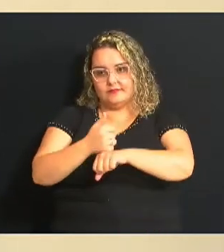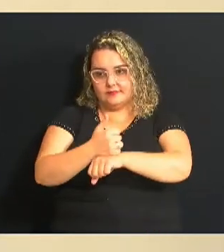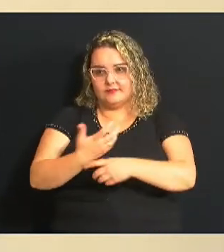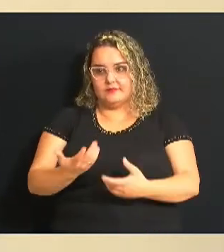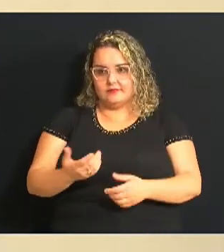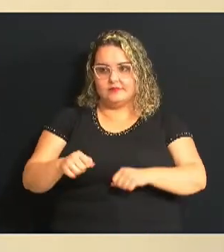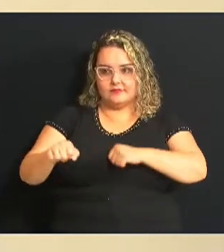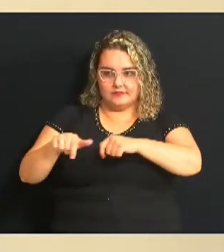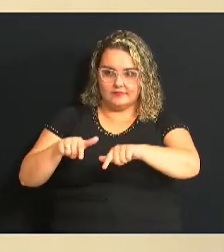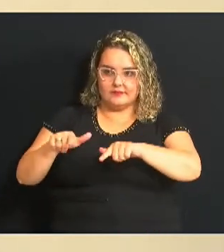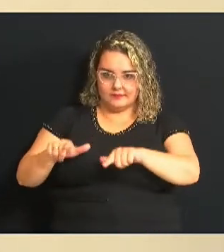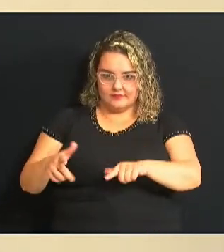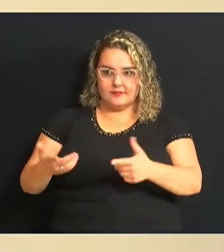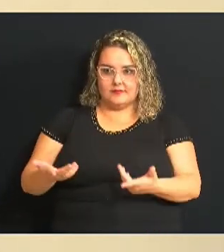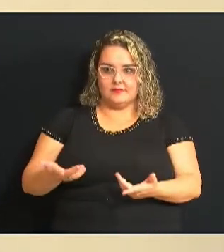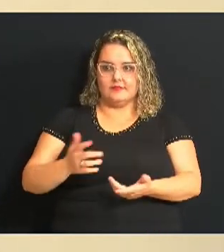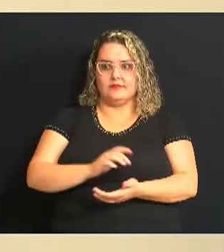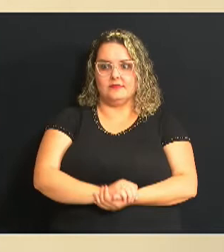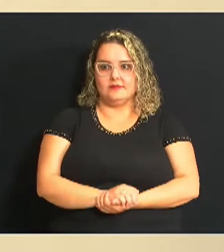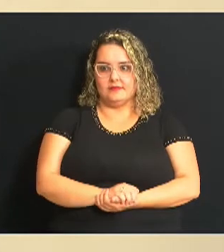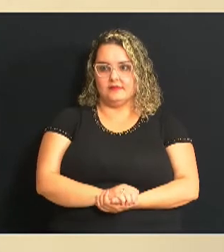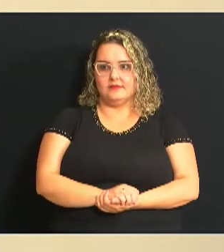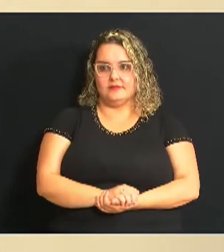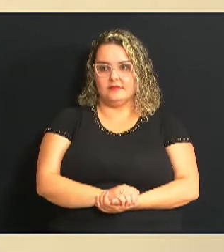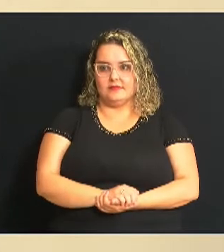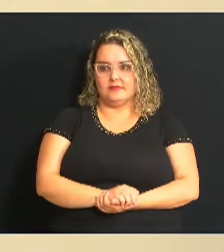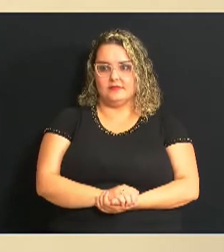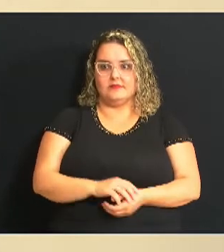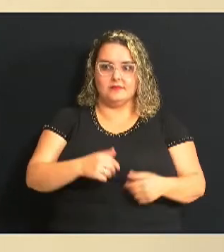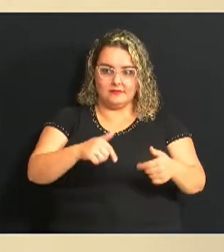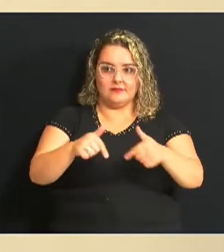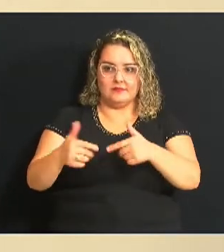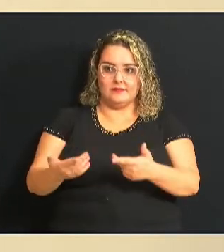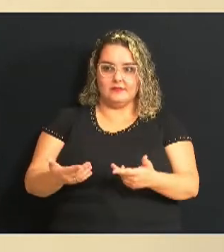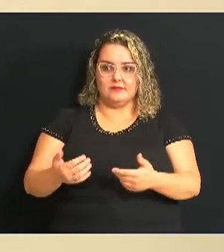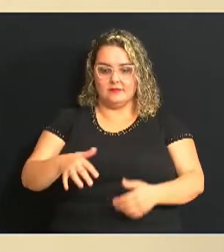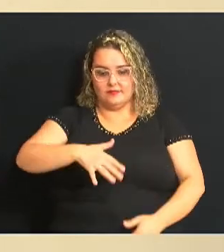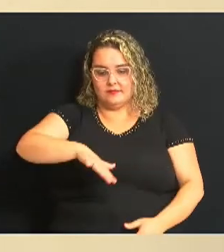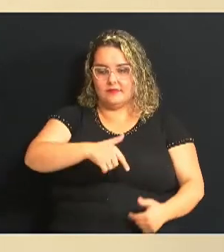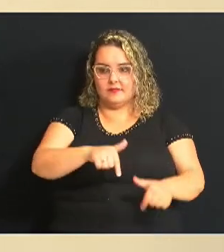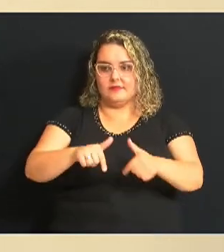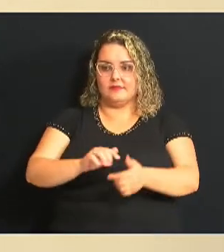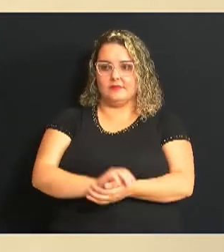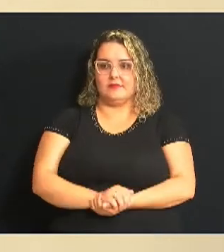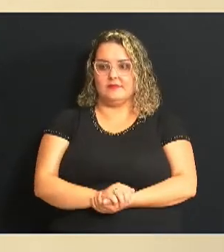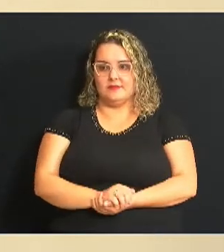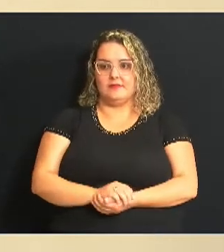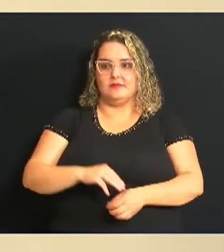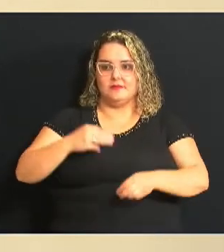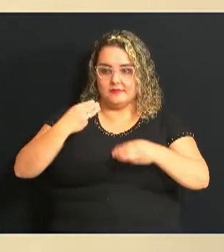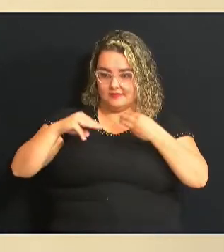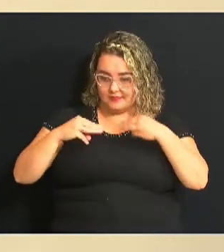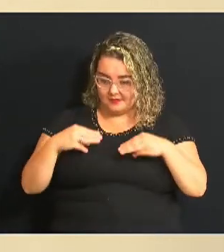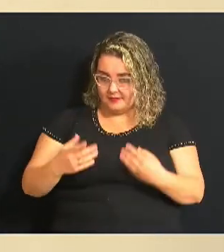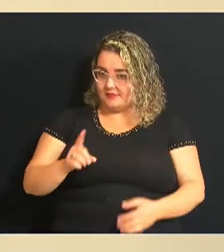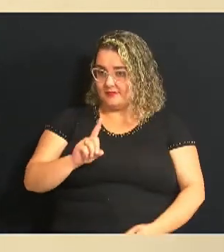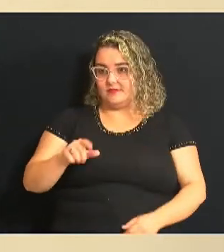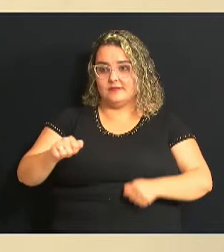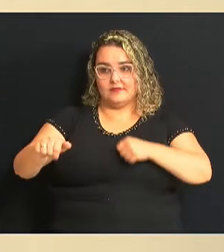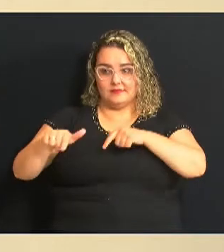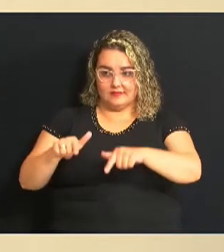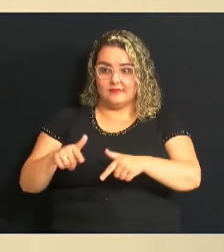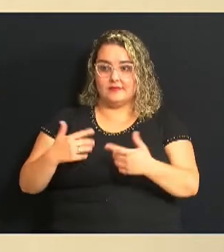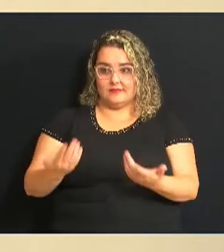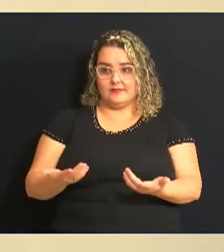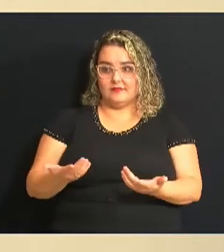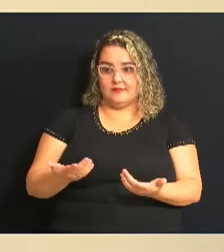forma e você vai para o mercado de trabalho. O instrumentista não, ele se forma e aí que ele